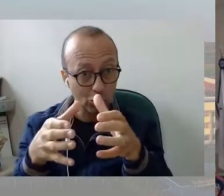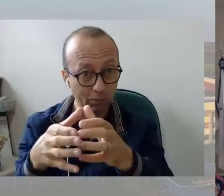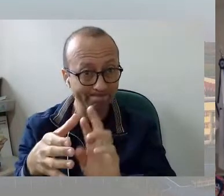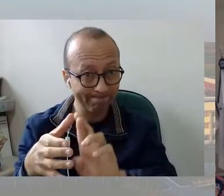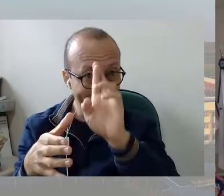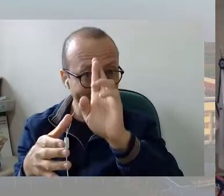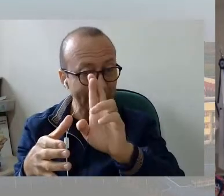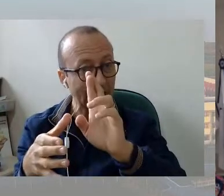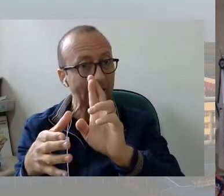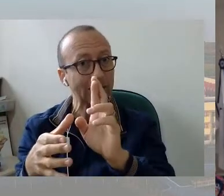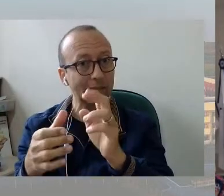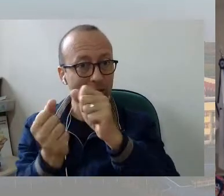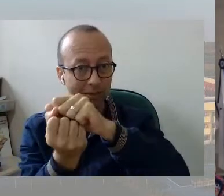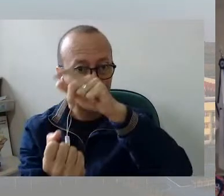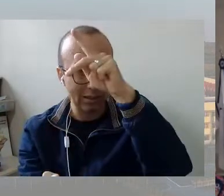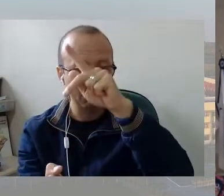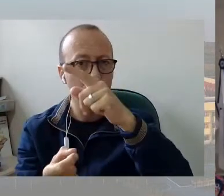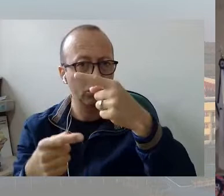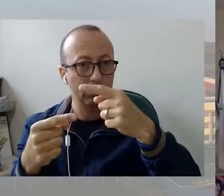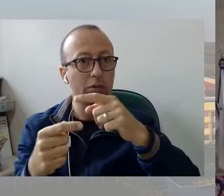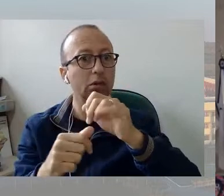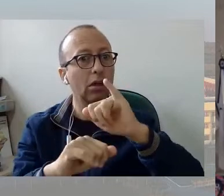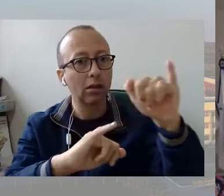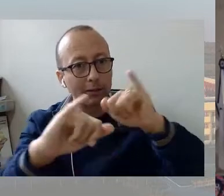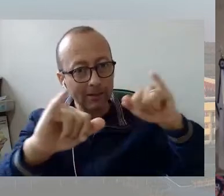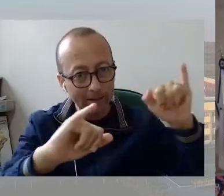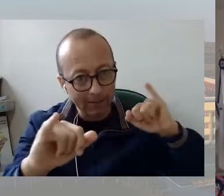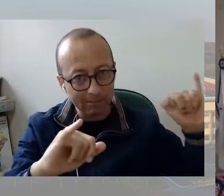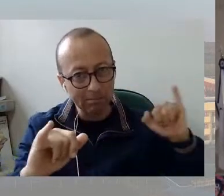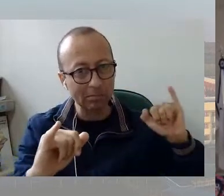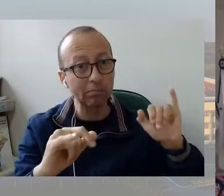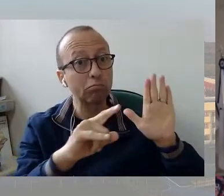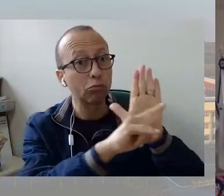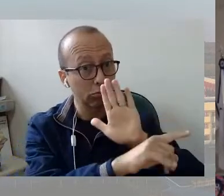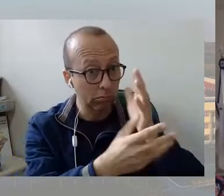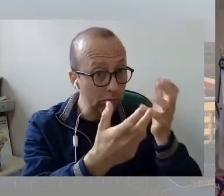do campi gostariam, dos campi gostariam de receber um evento como esse,